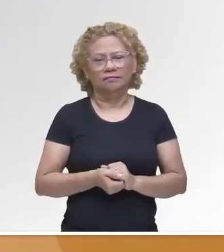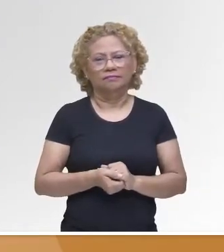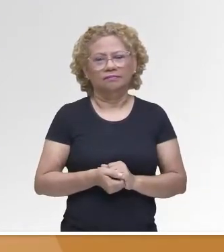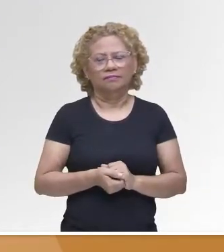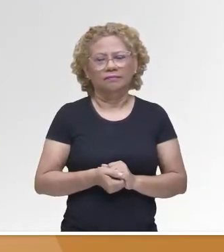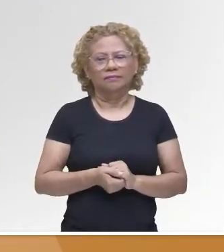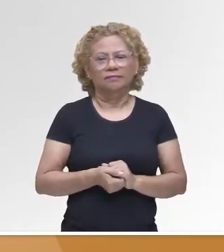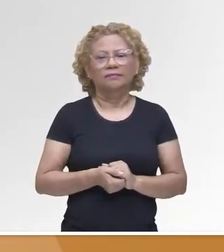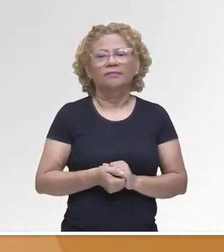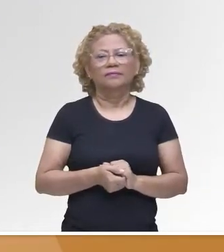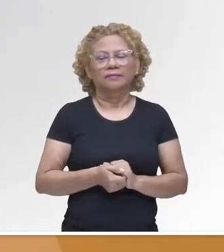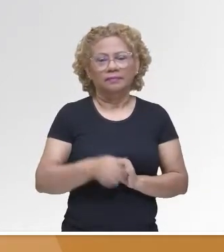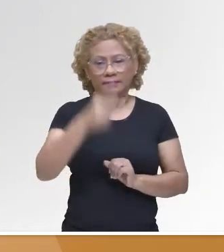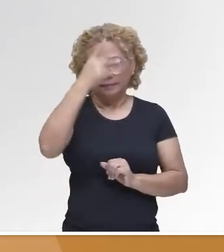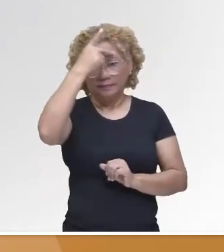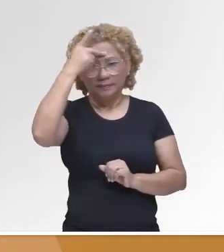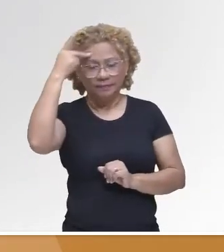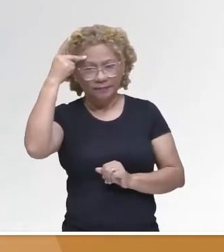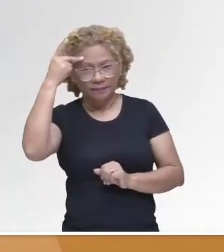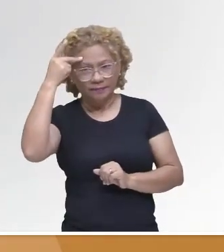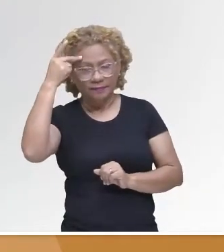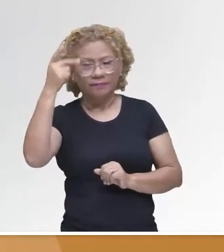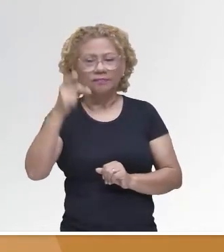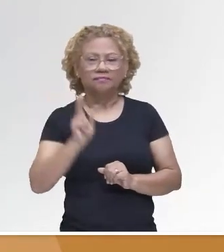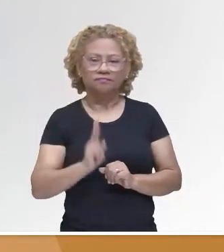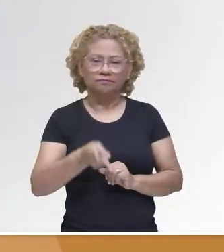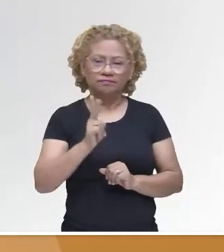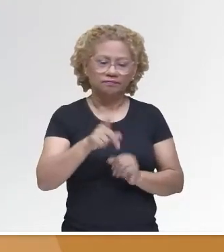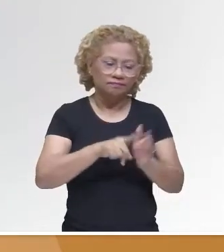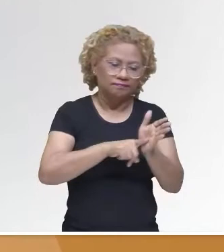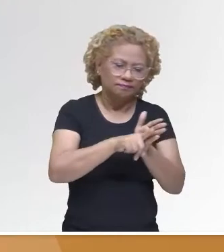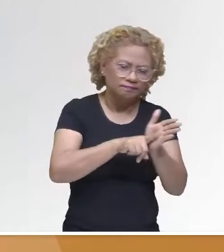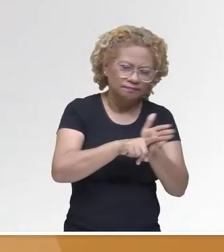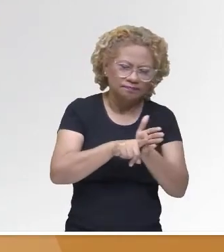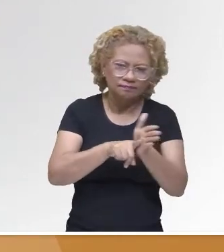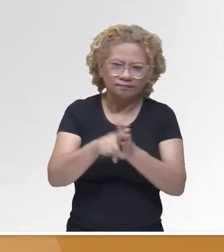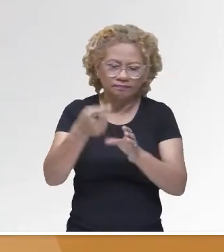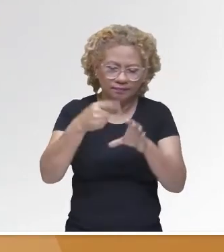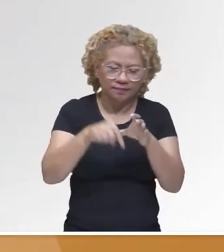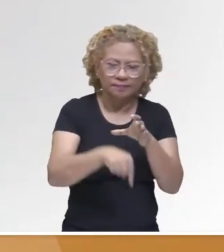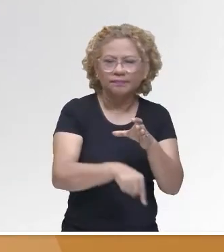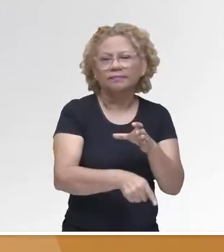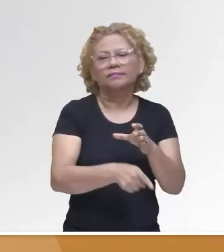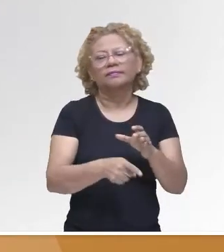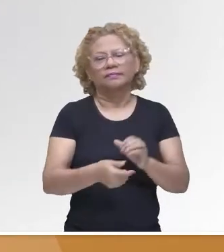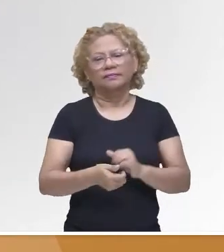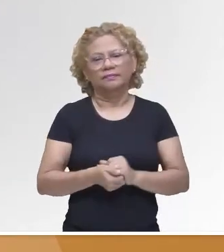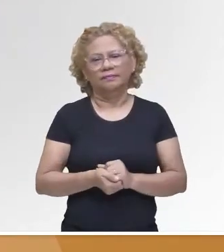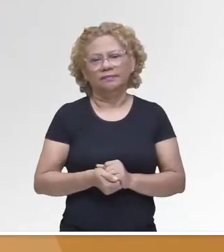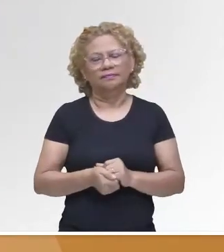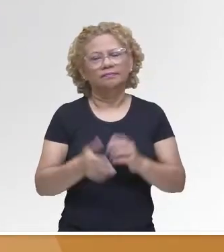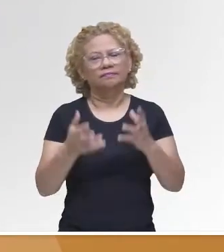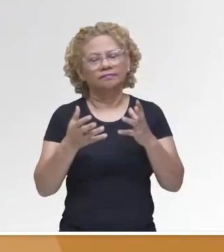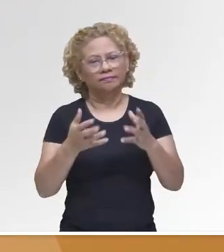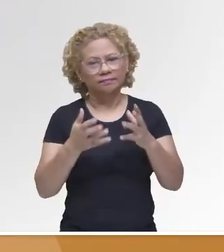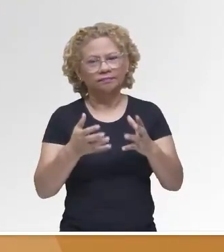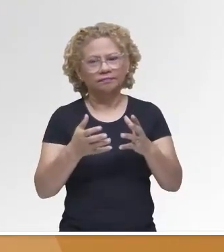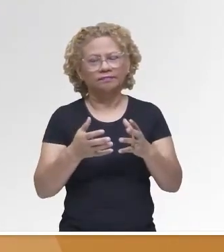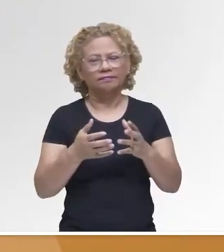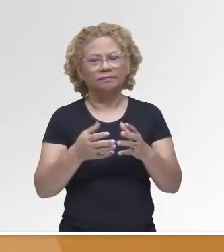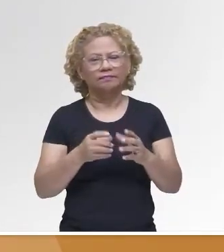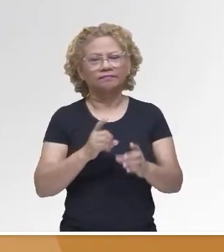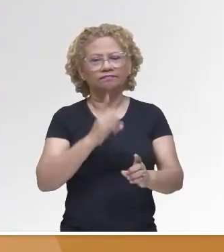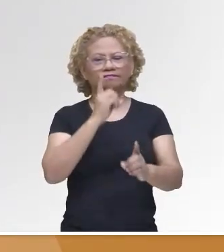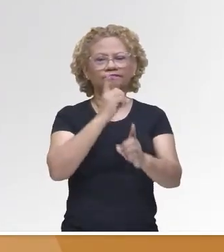aí pesquisando, eles já querem até encontrar Deus lá no céu, né? A pesquisa, o cientista, ele está até querendo encontrar a origem de